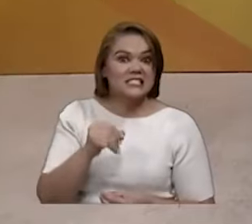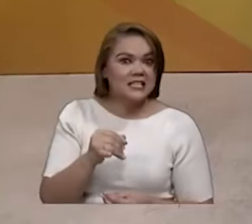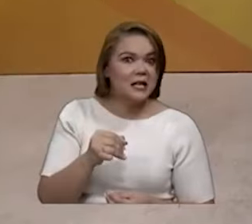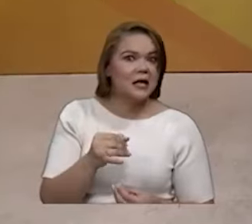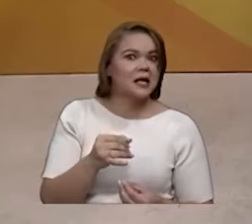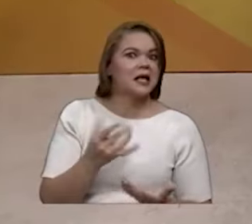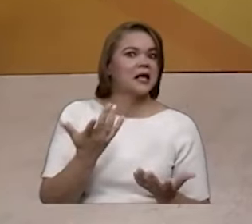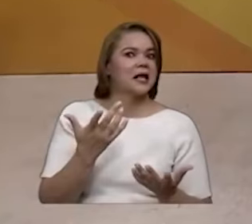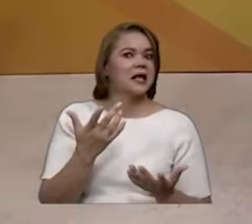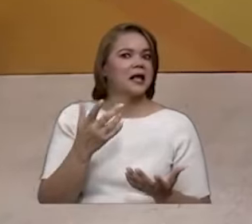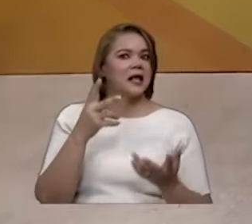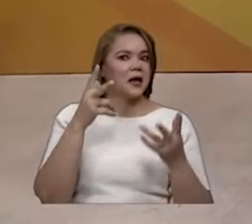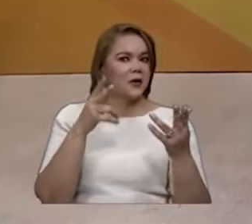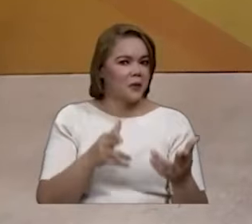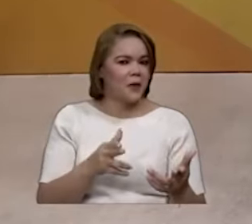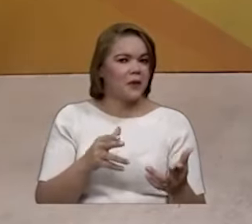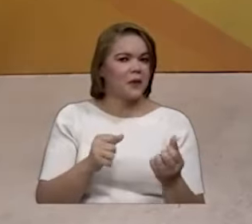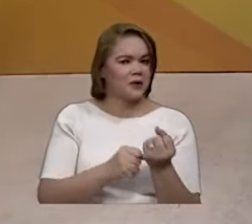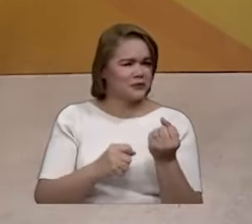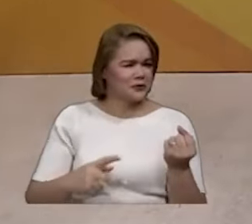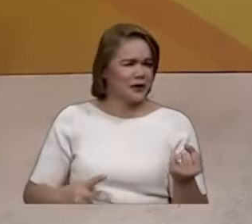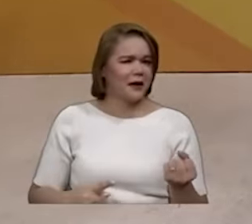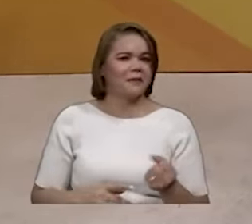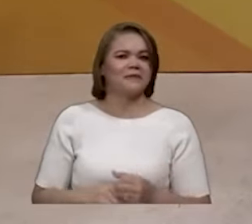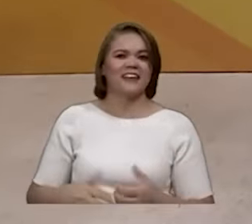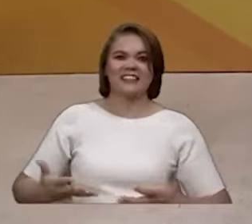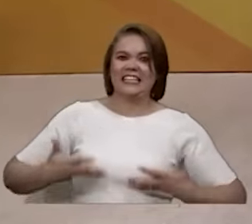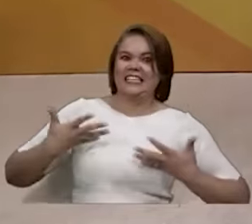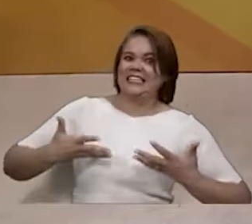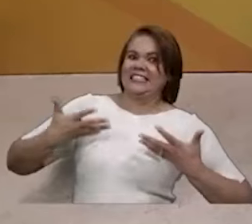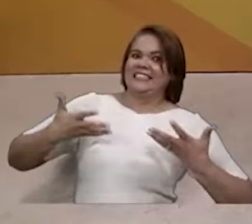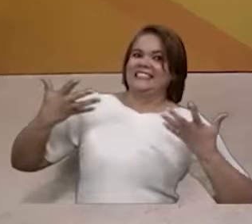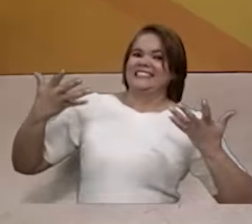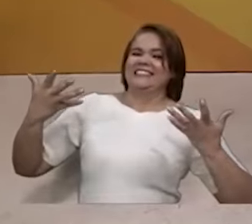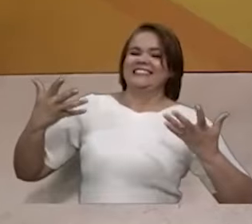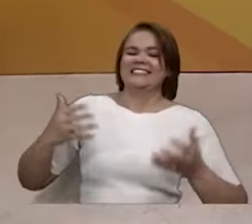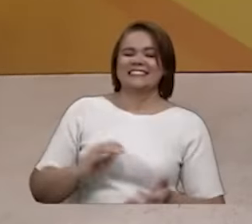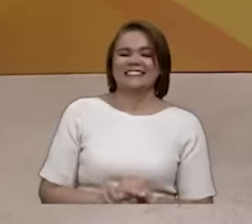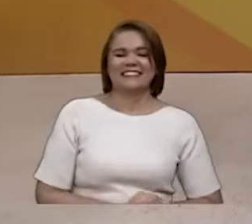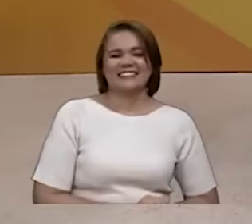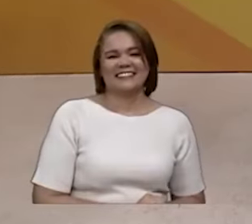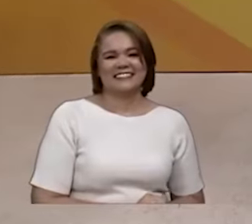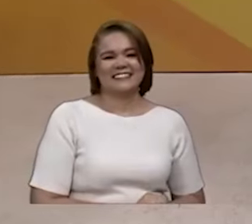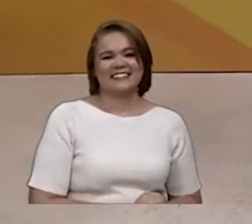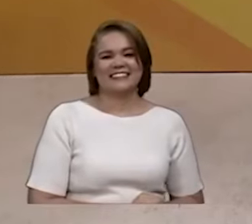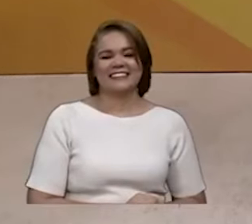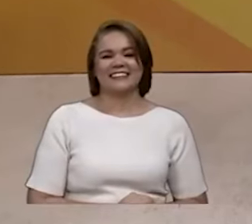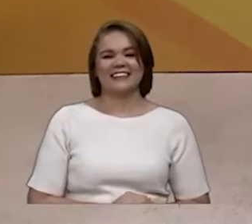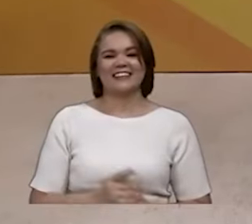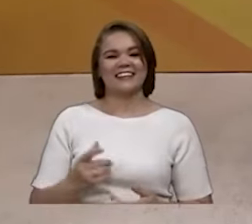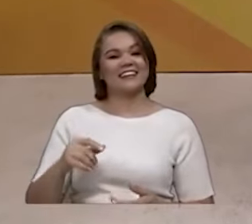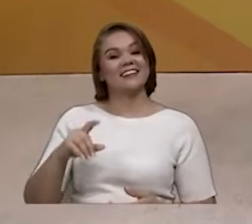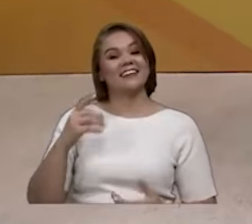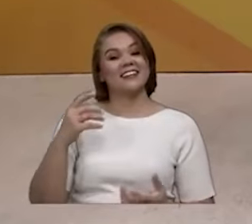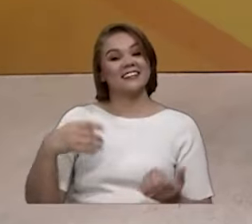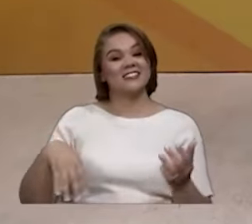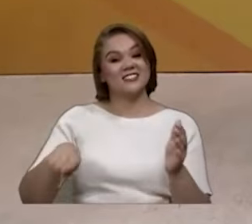esse. Imagina. Ai, meu amor, aí vocês iam ver. A alegria daqui, ó. Pois é, chegou a hora do